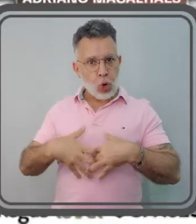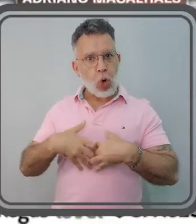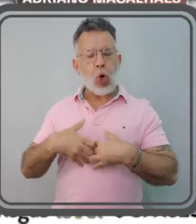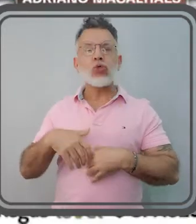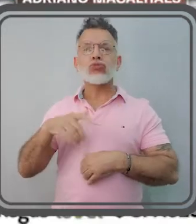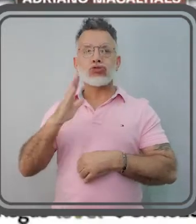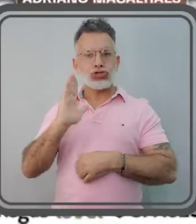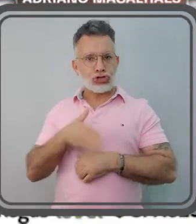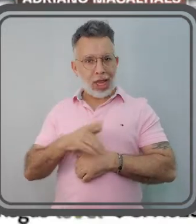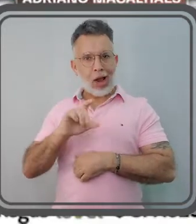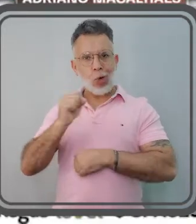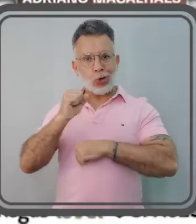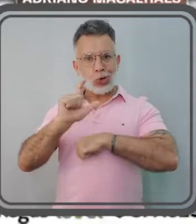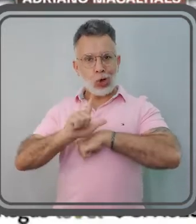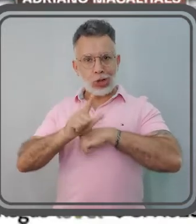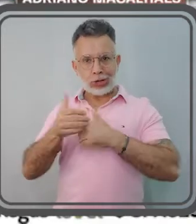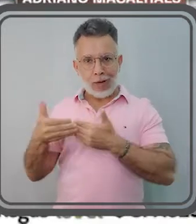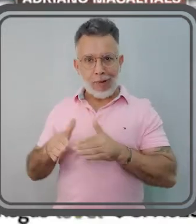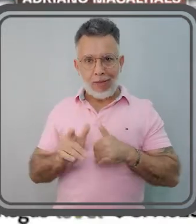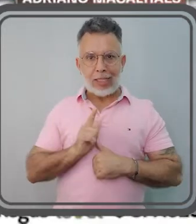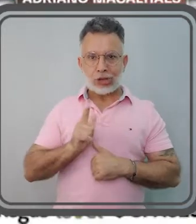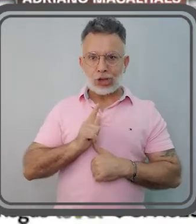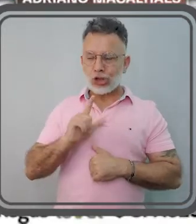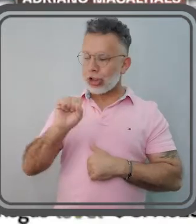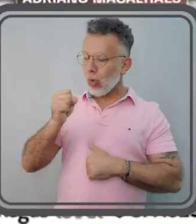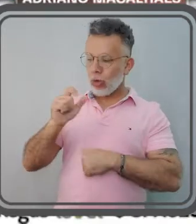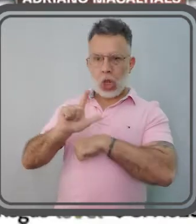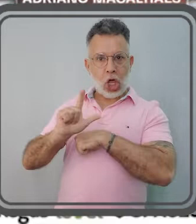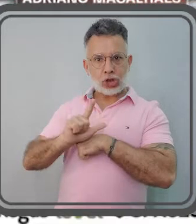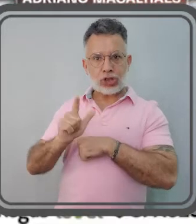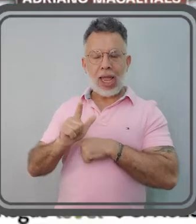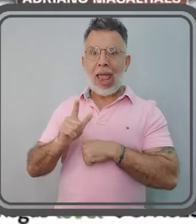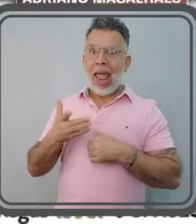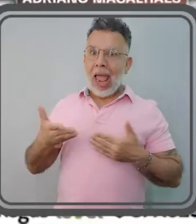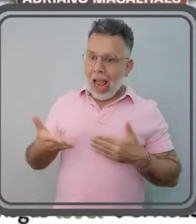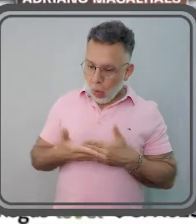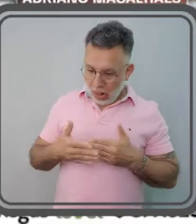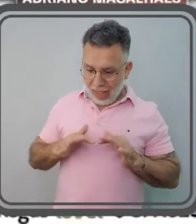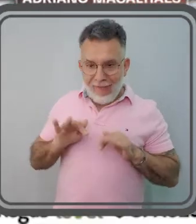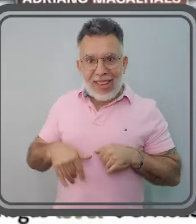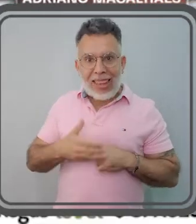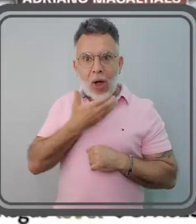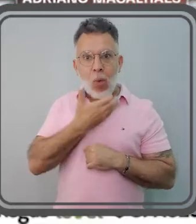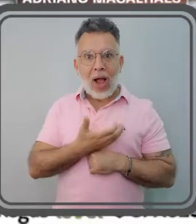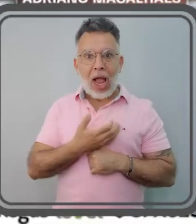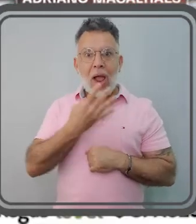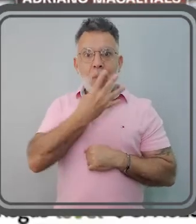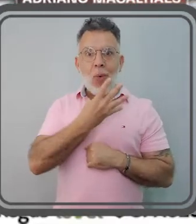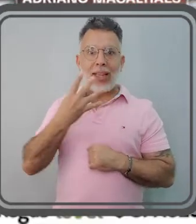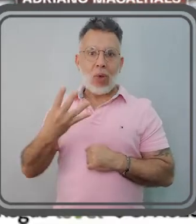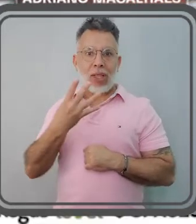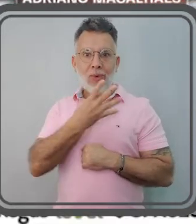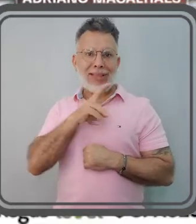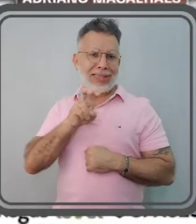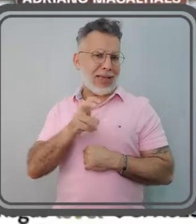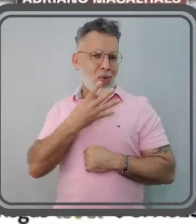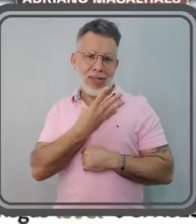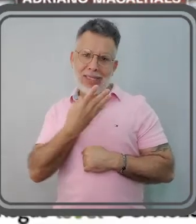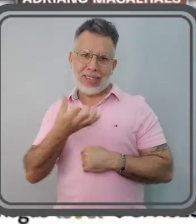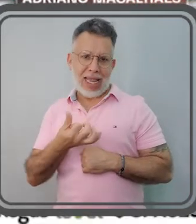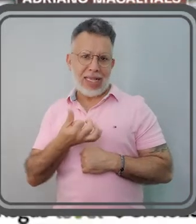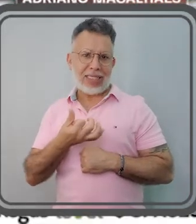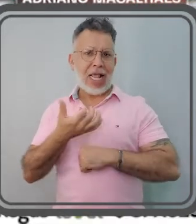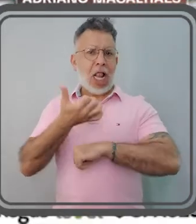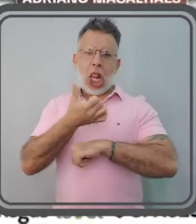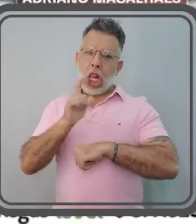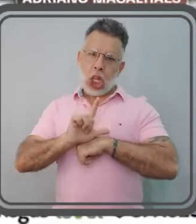estamos finalizando o ano com 44, 45, 46 lojas, né? Mais ou menos. Então, ou seja, é um